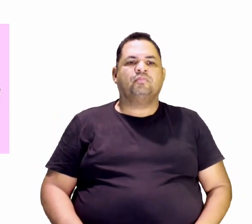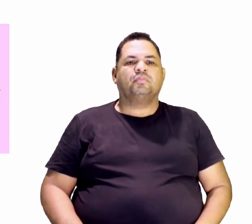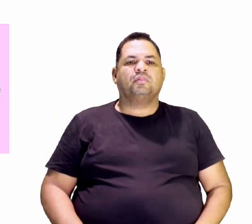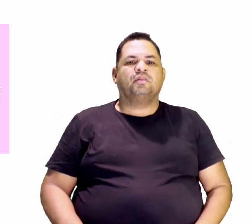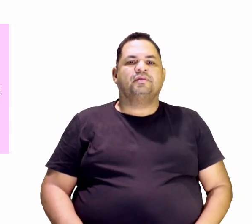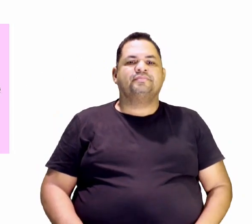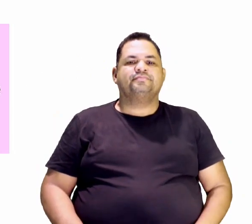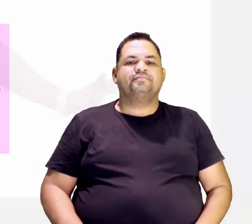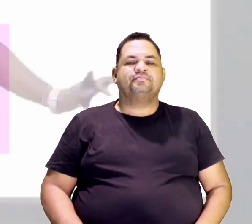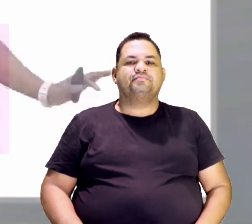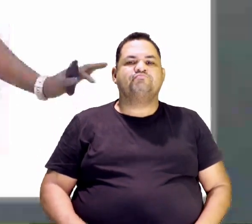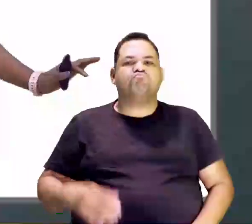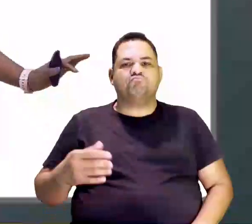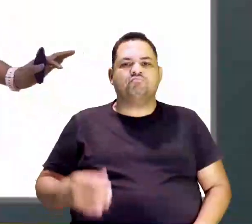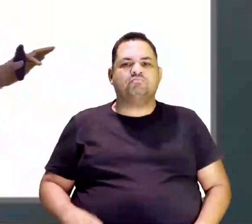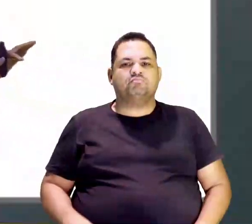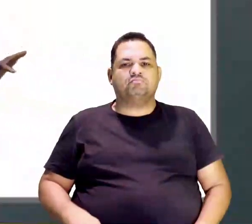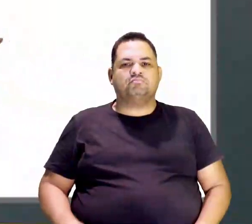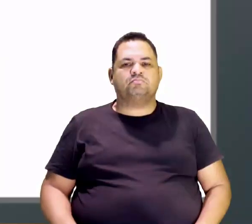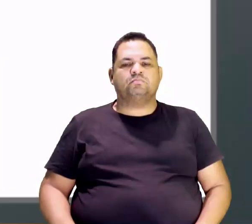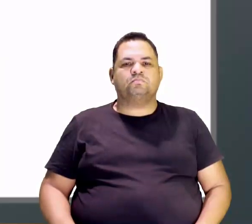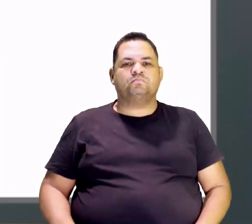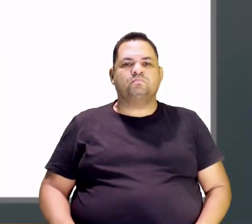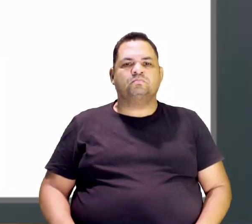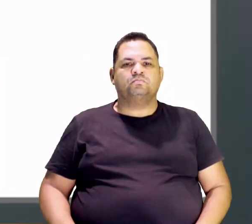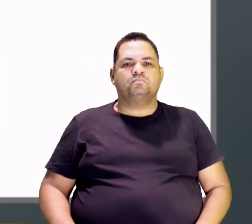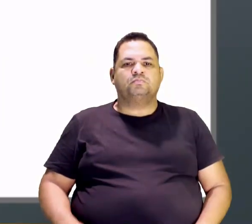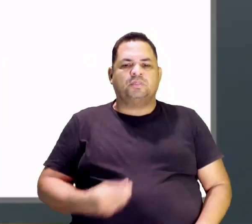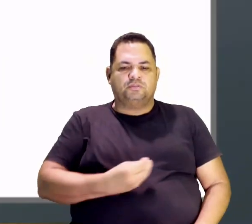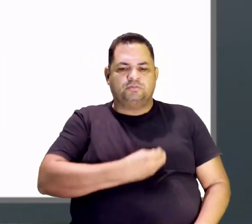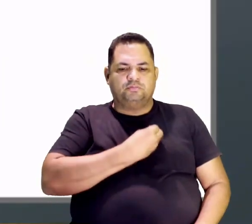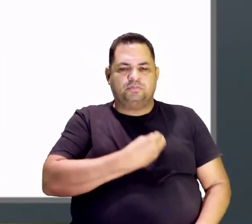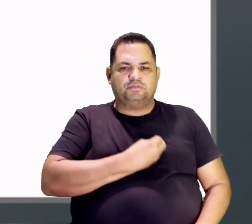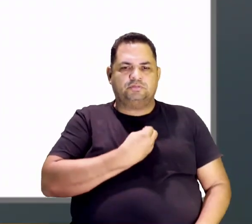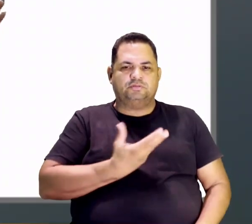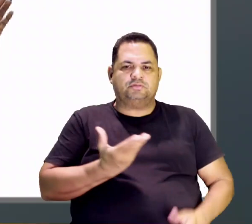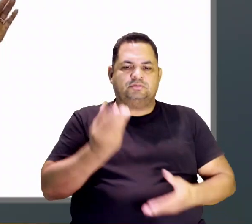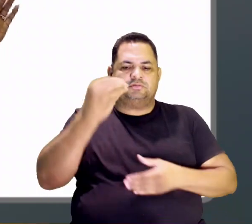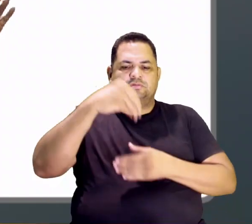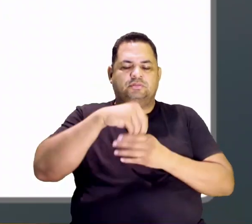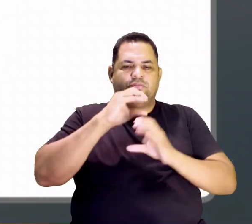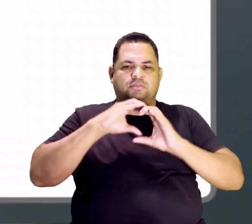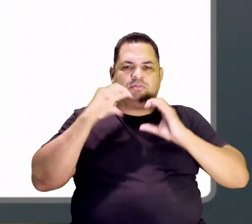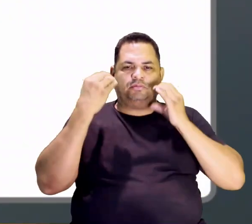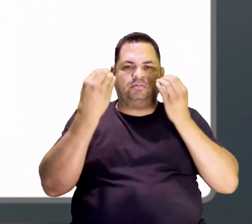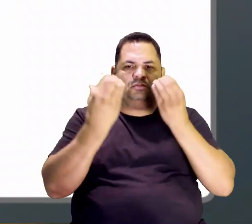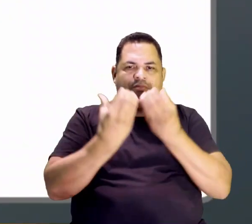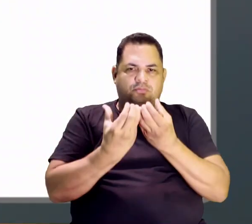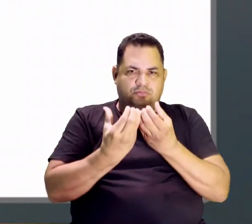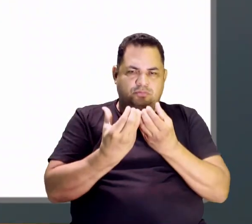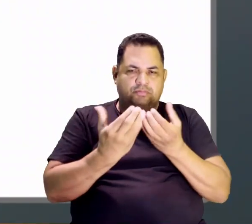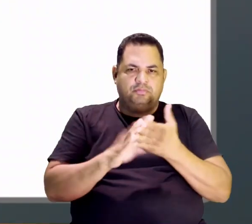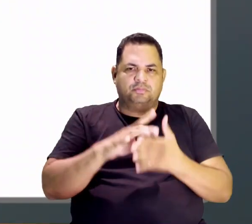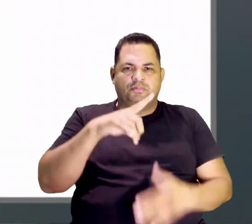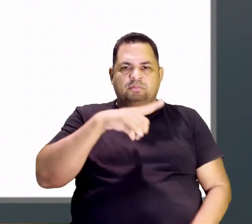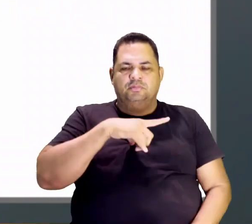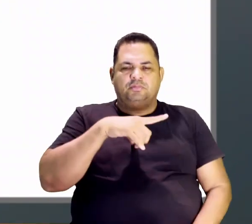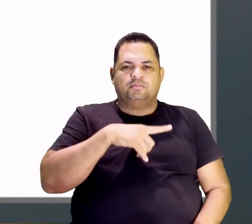muito atuantes, vem aqui comigo. Jovens muito atuantes aí na sua comunidade. Jovens aí que tem